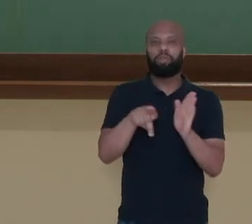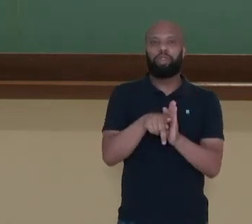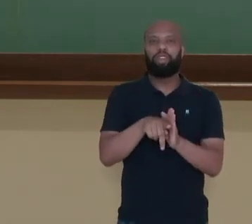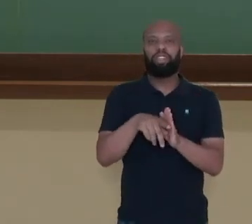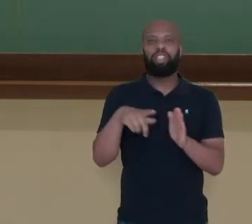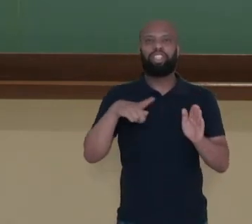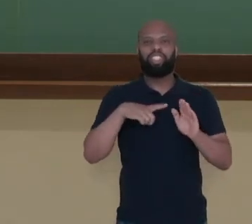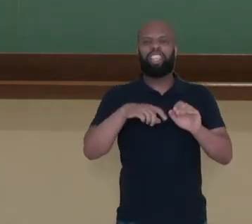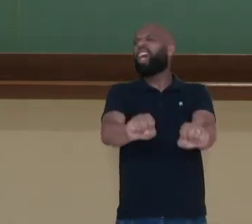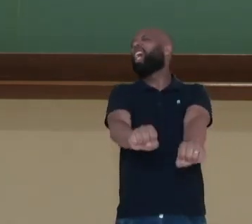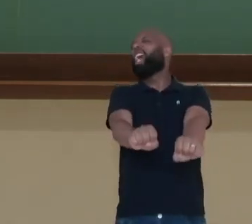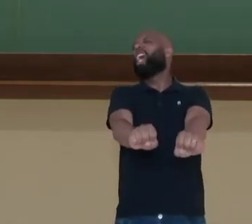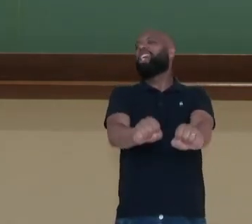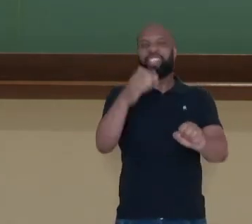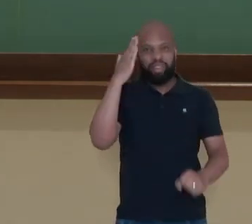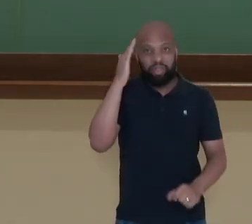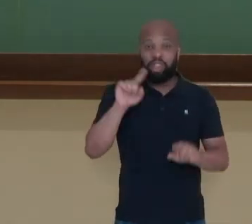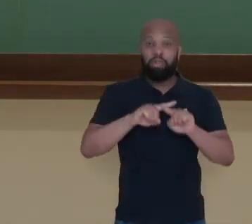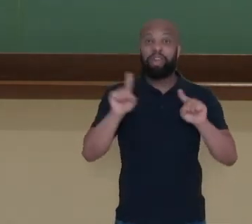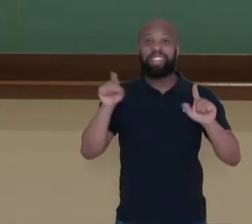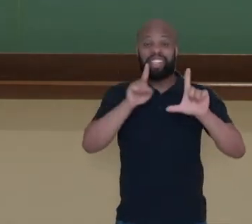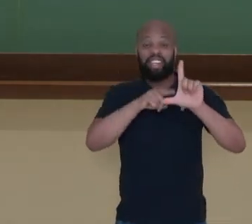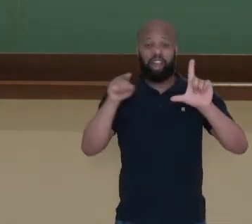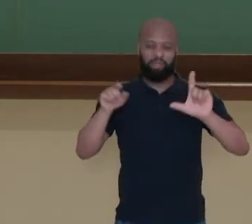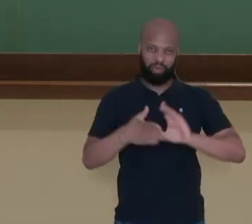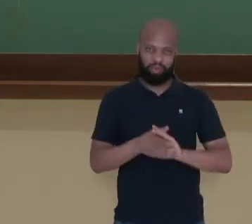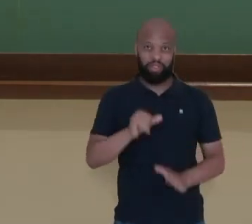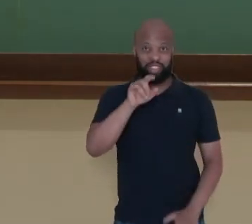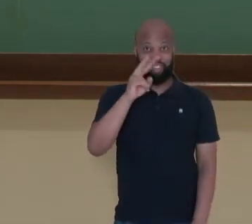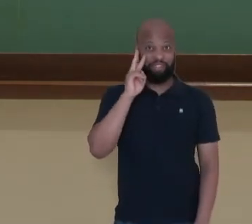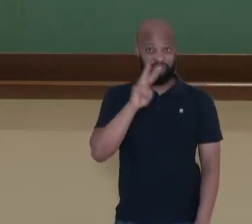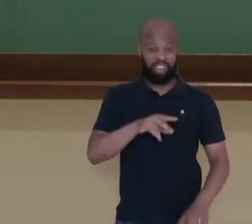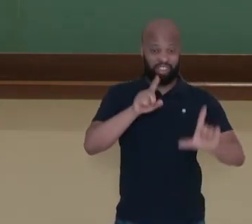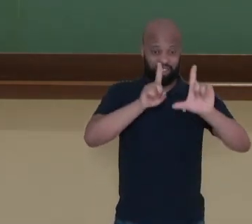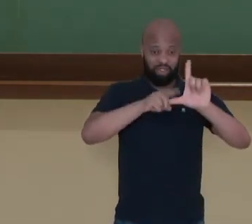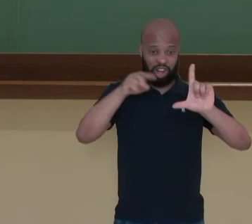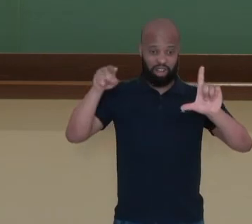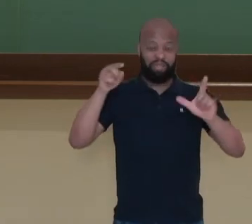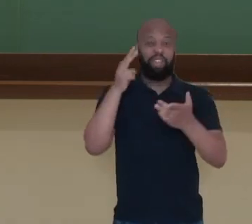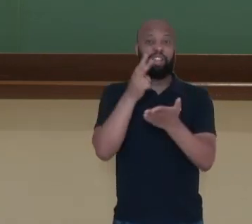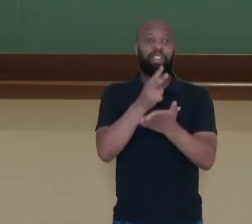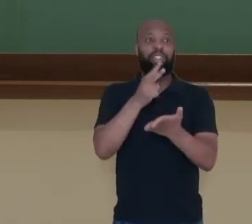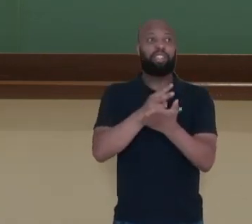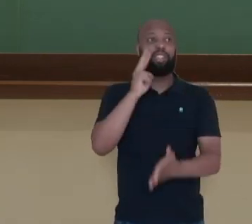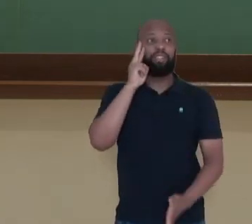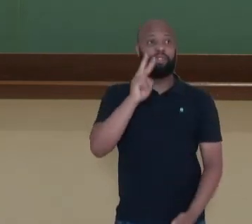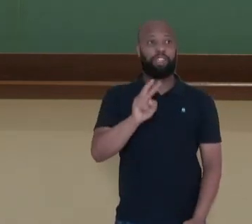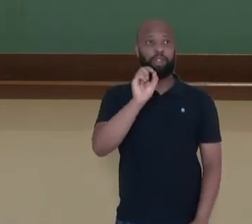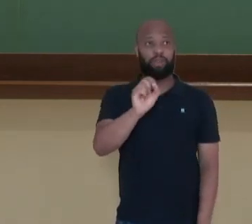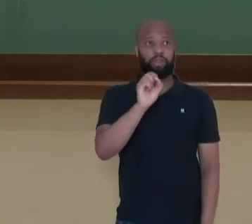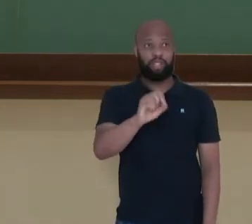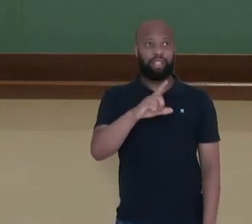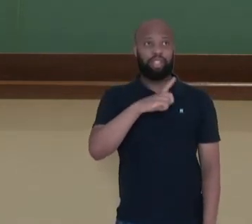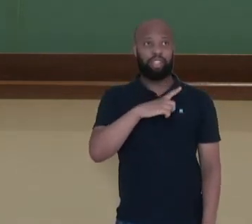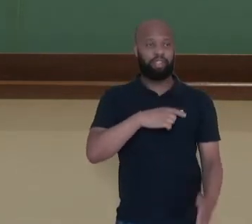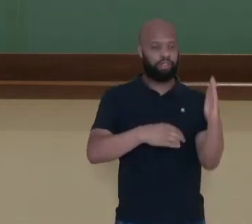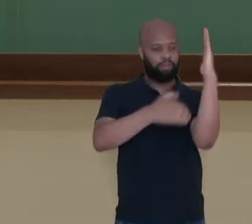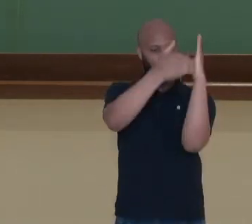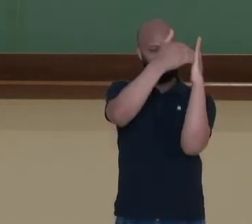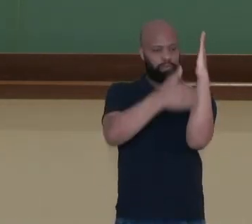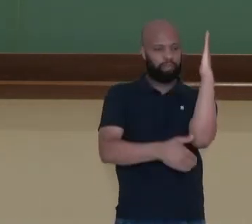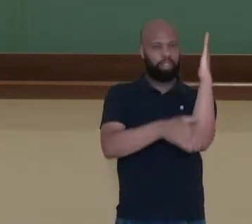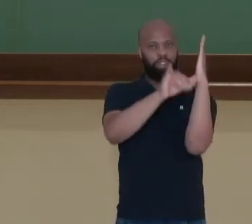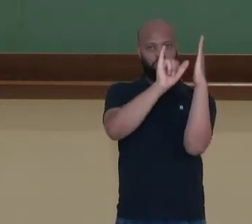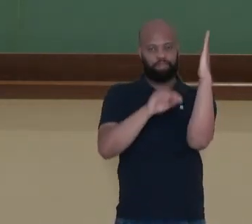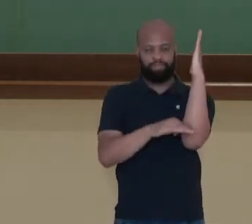aqui é um gráfico, meus queridos. Primeira coisa, toda vez que se olha um gráfico, sempre observa as grandezas envolvidas no x, y.